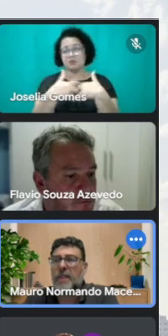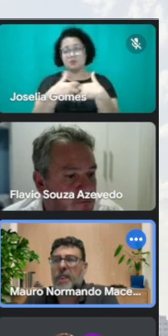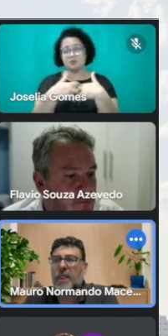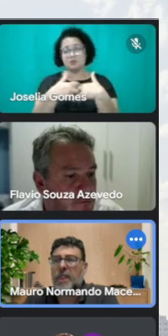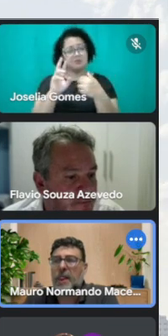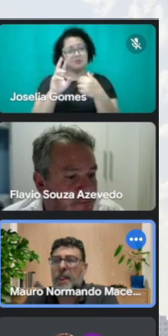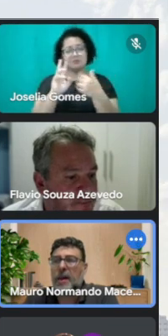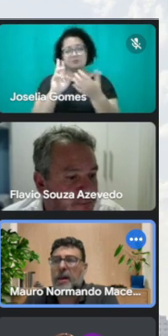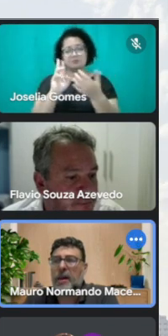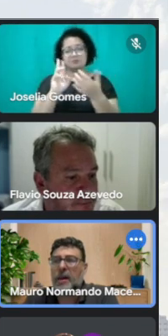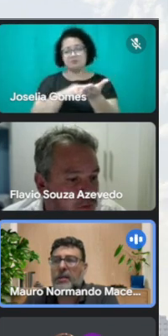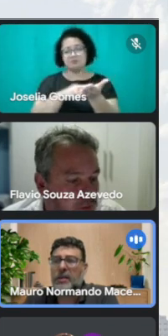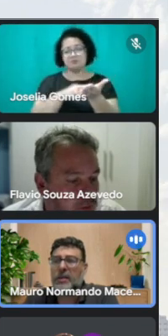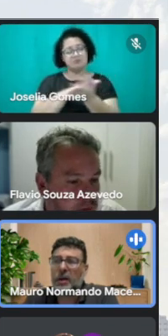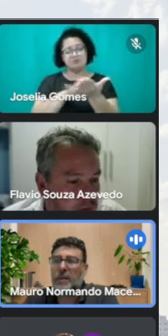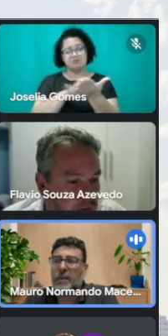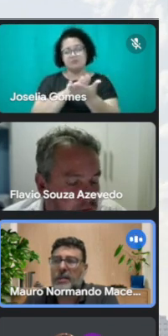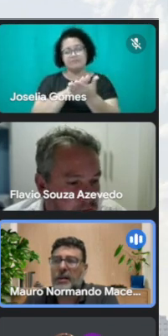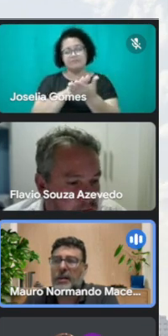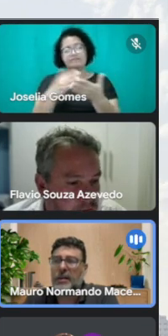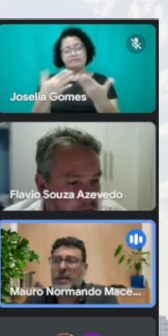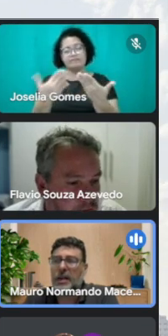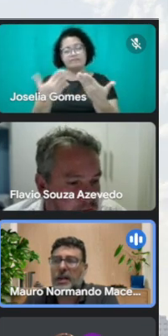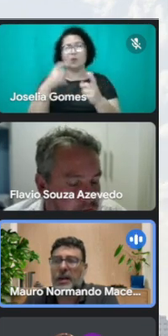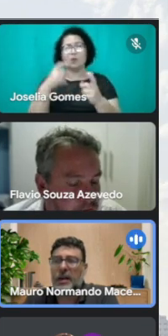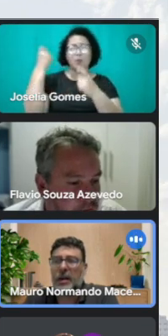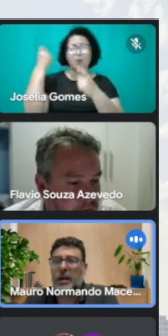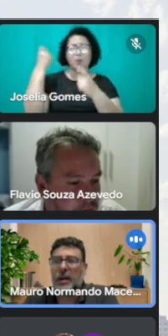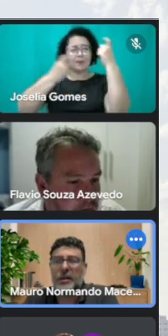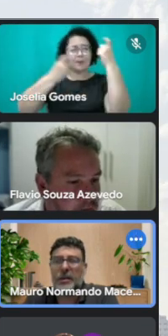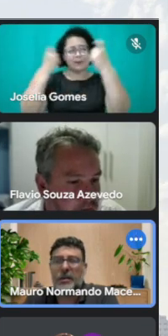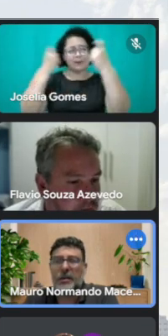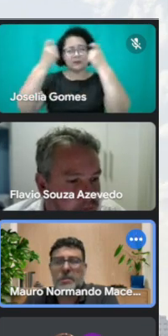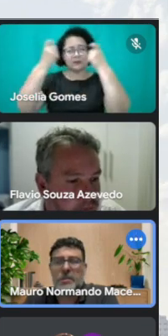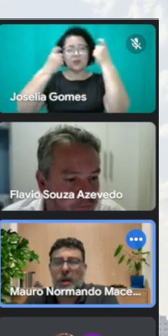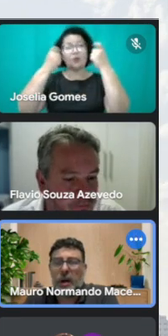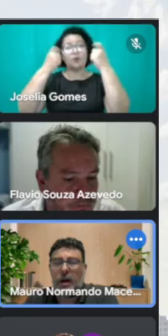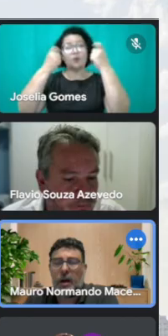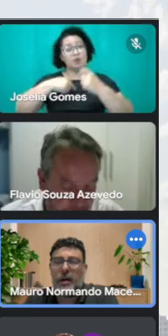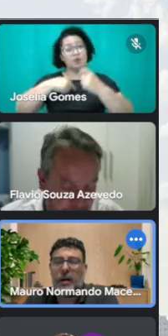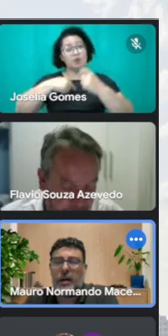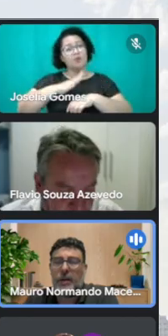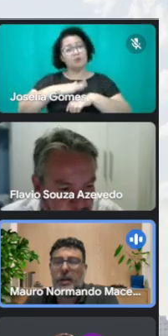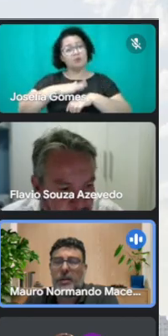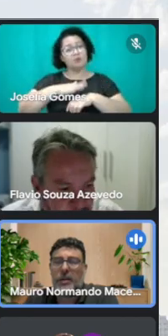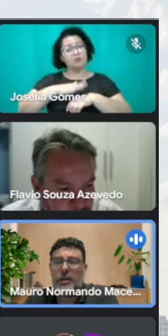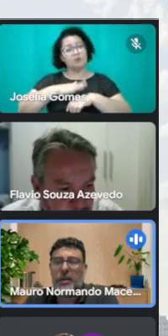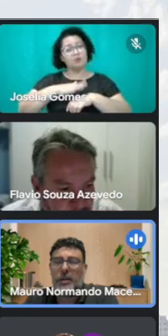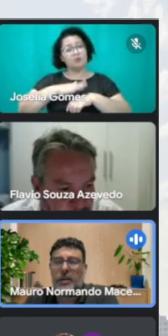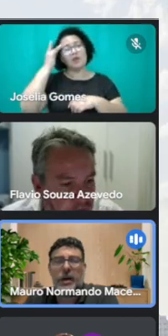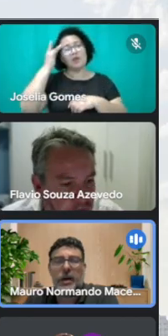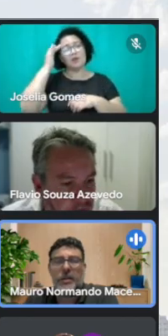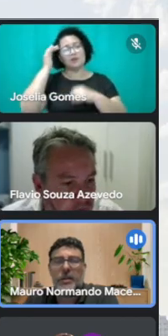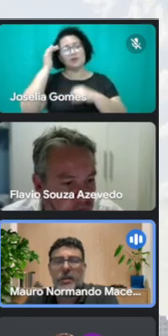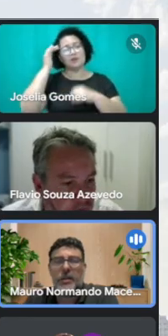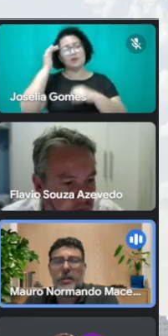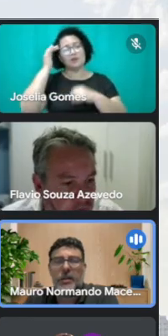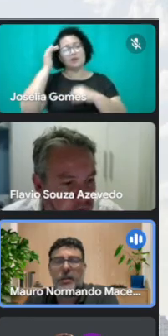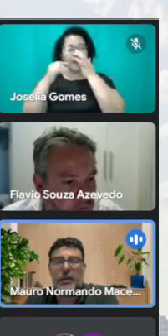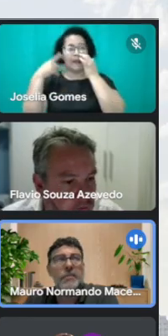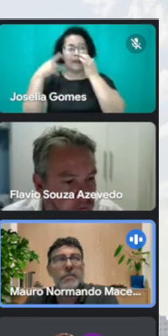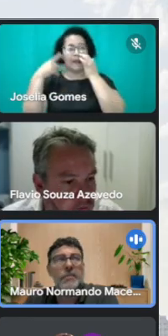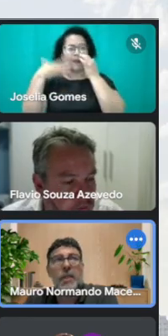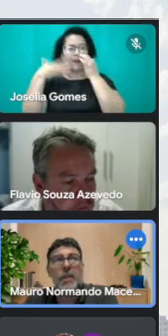resultados. Então, isso é uma preocupação, assim, que eu acho que na palestra anterior a gente